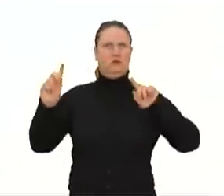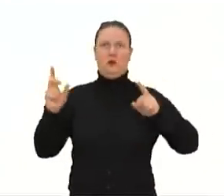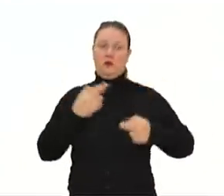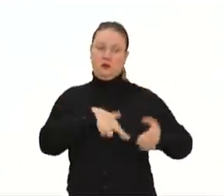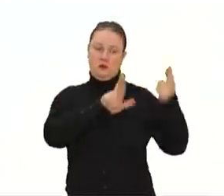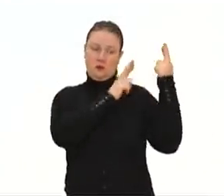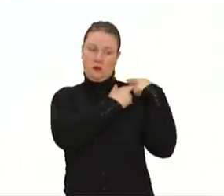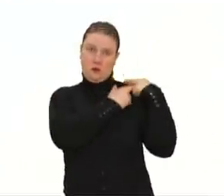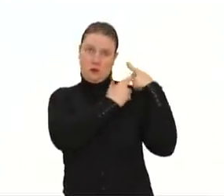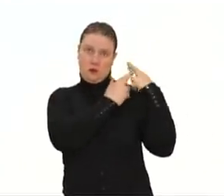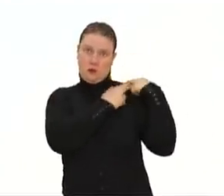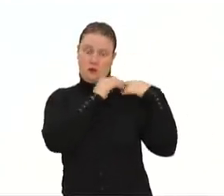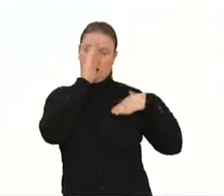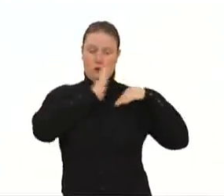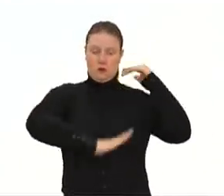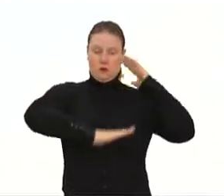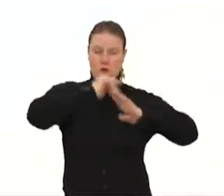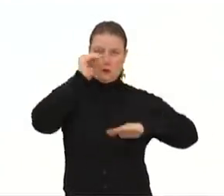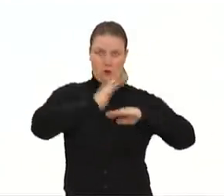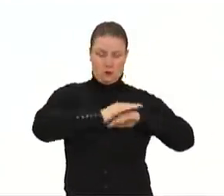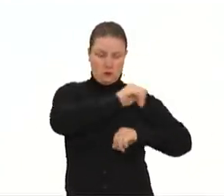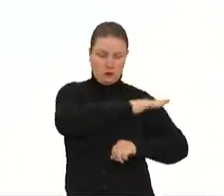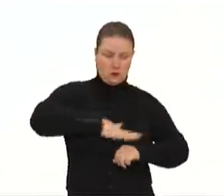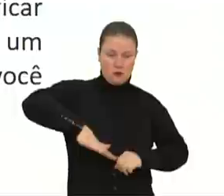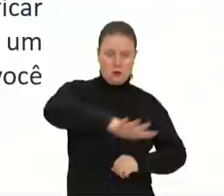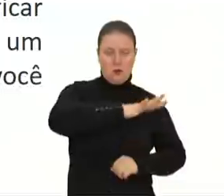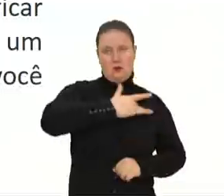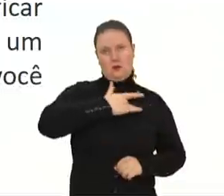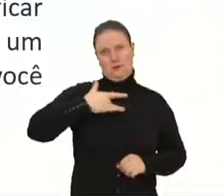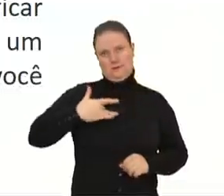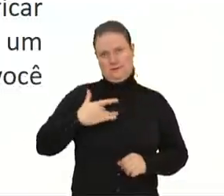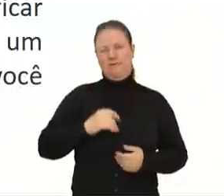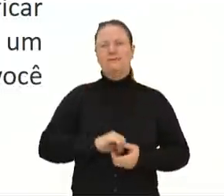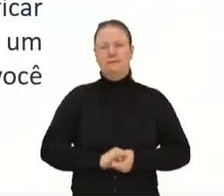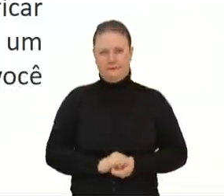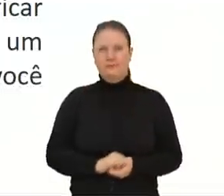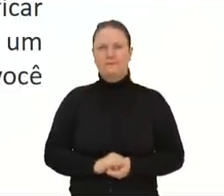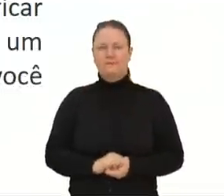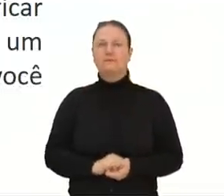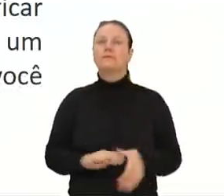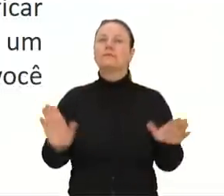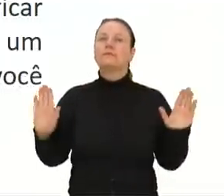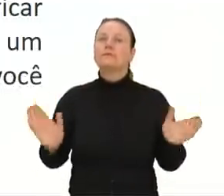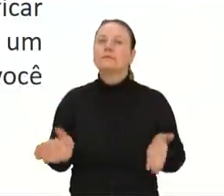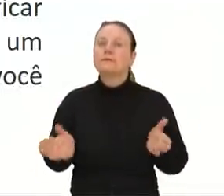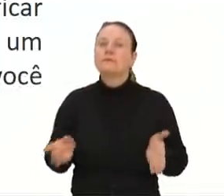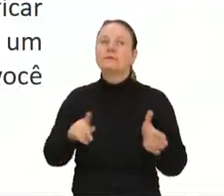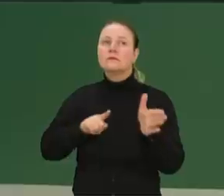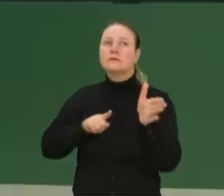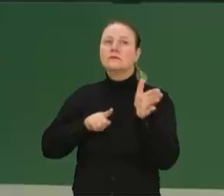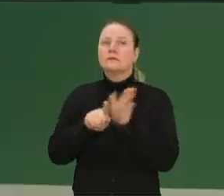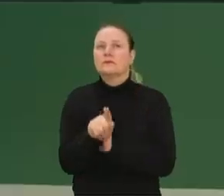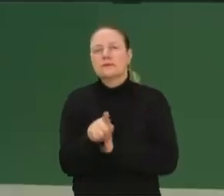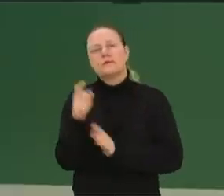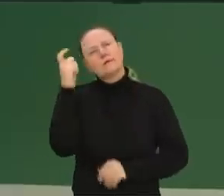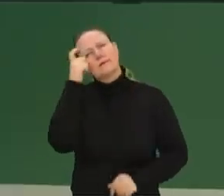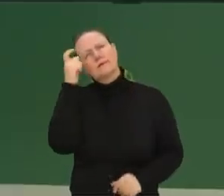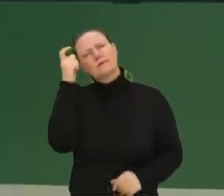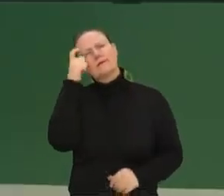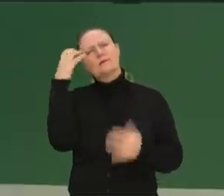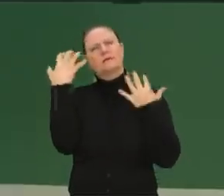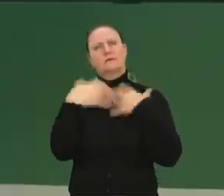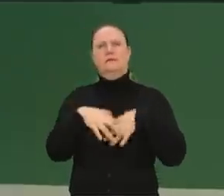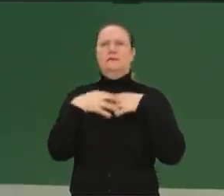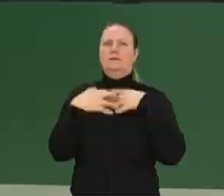avaliar a saúde é do médico, profissionais da medicina. Agora temos uma questão aqui para você pensar um pouquinho